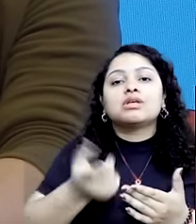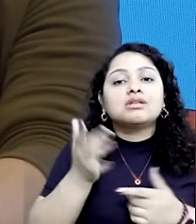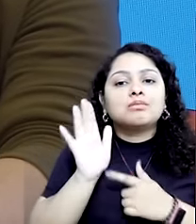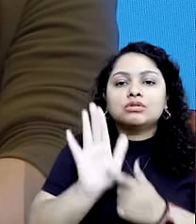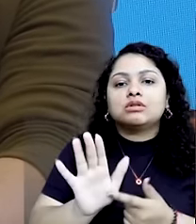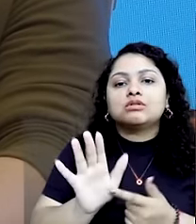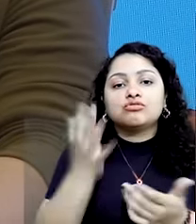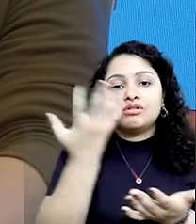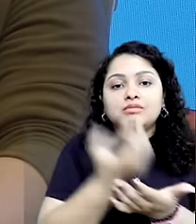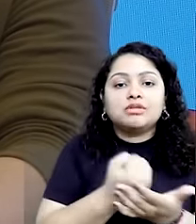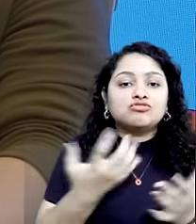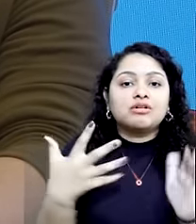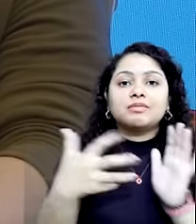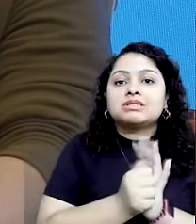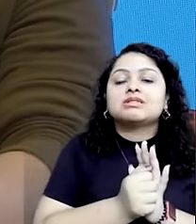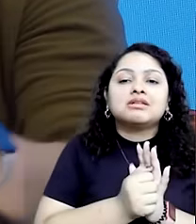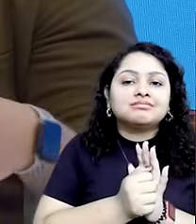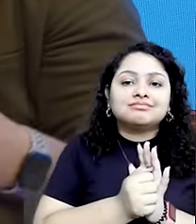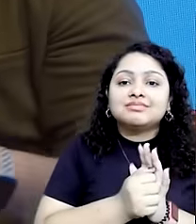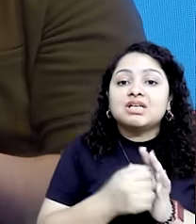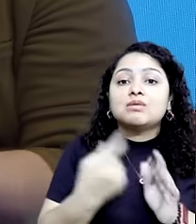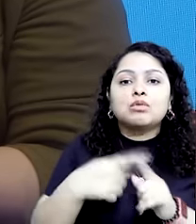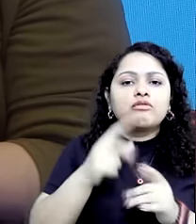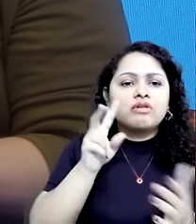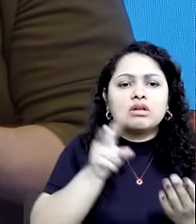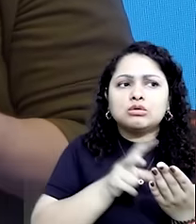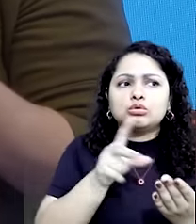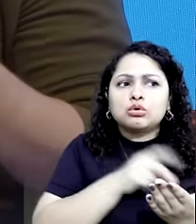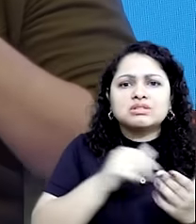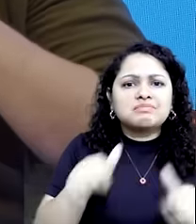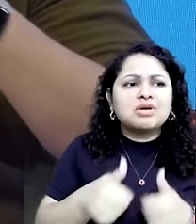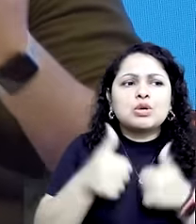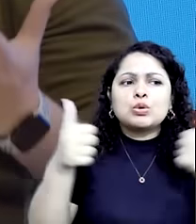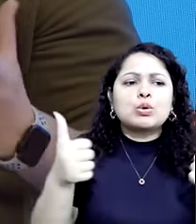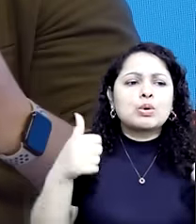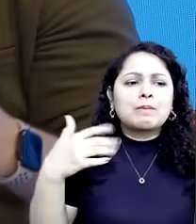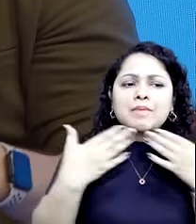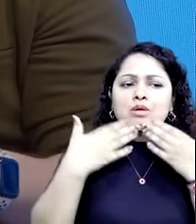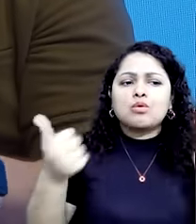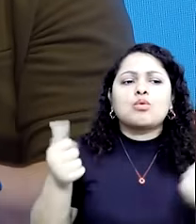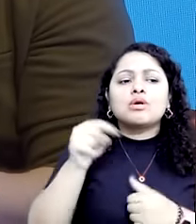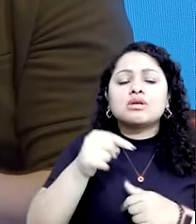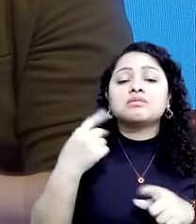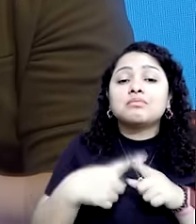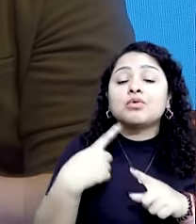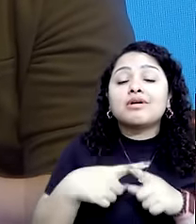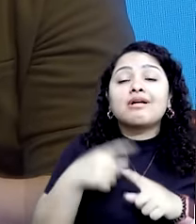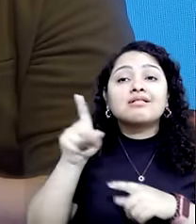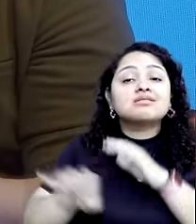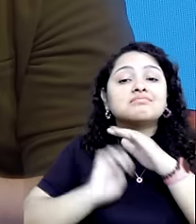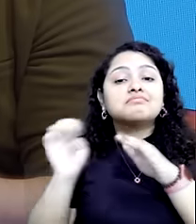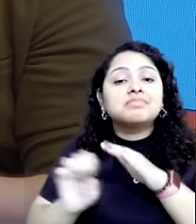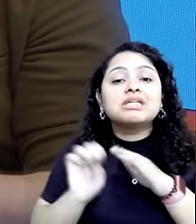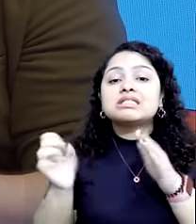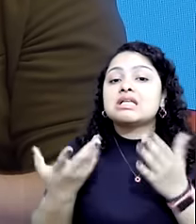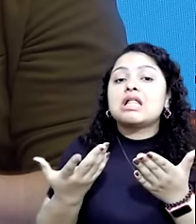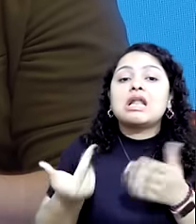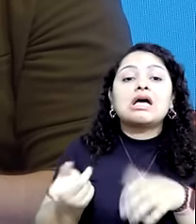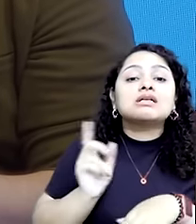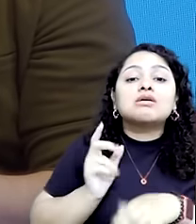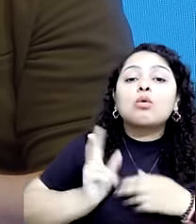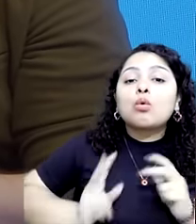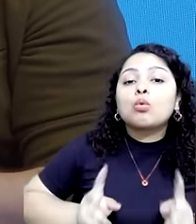me mostrado eu já tinha feita assinatura porque eu olhei e falei não ficou muito melhor ficou absurdamente melhor porque essas empresas estão a todo